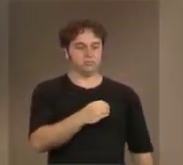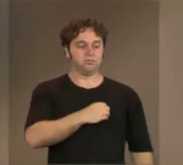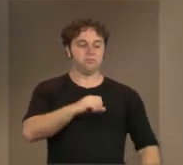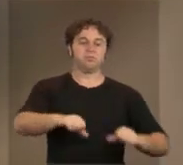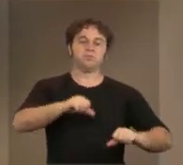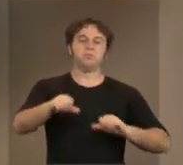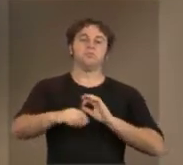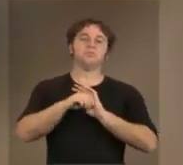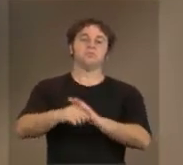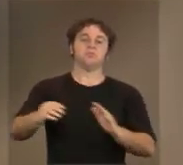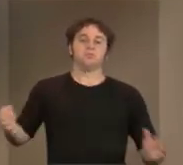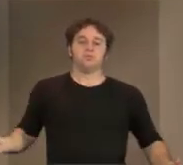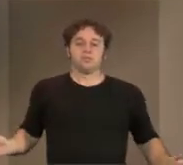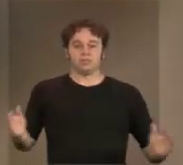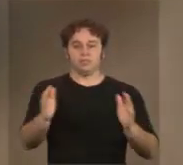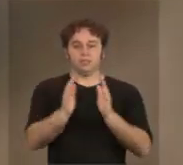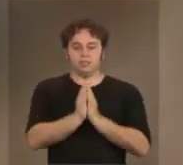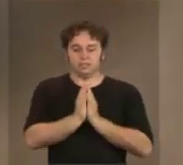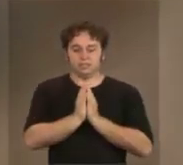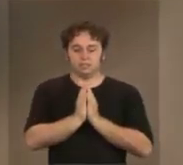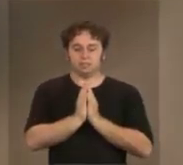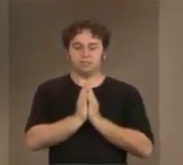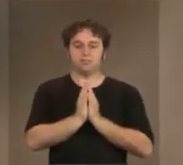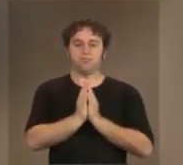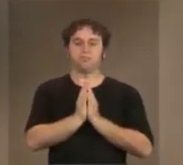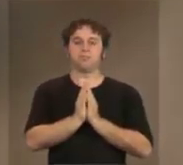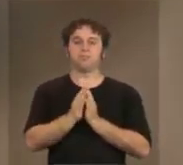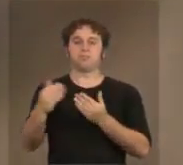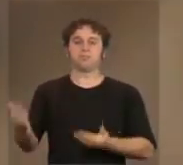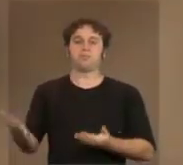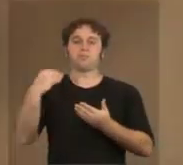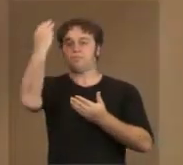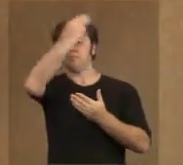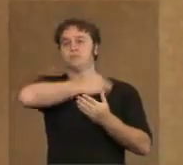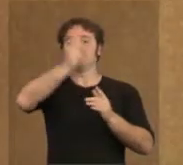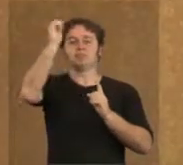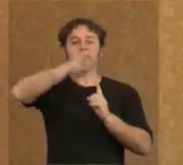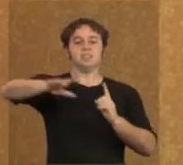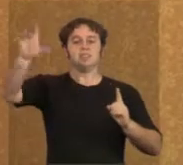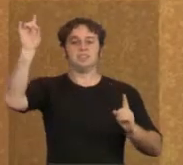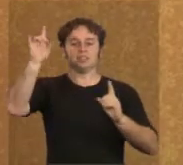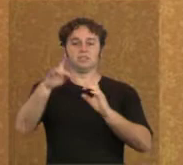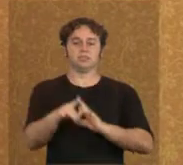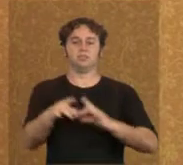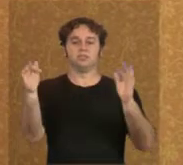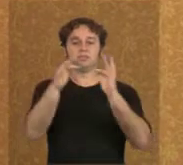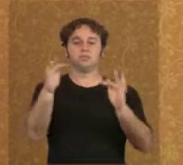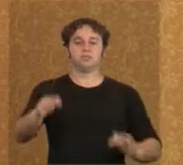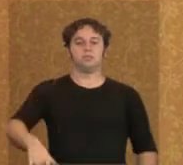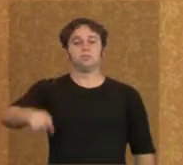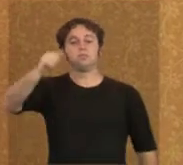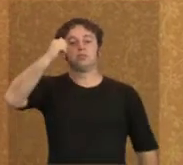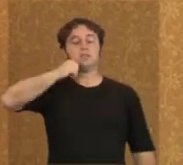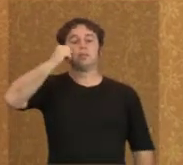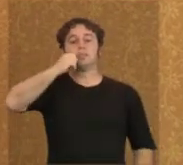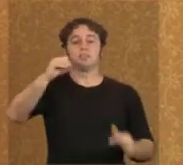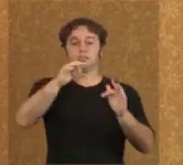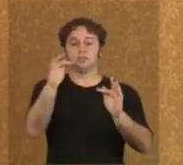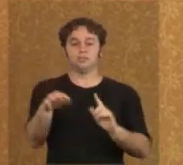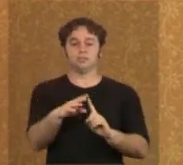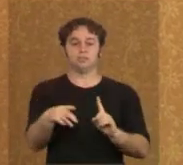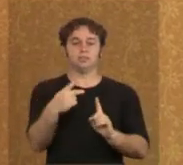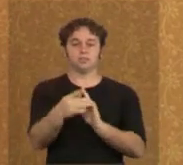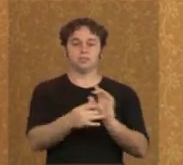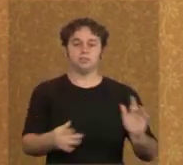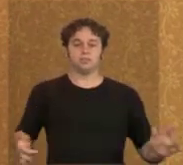deixeis cair em tentação, mas livrai-nos do mal. Amém. Ave Maria, cheia de graça, o Senhor é convosco. Bendita